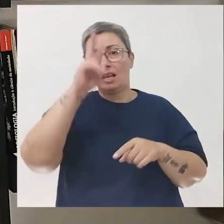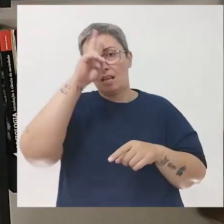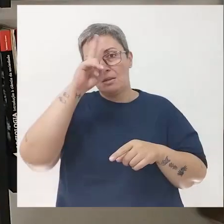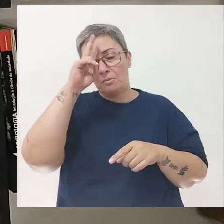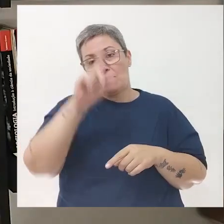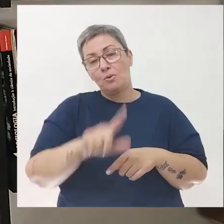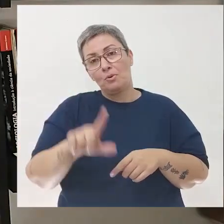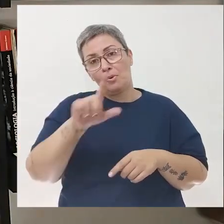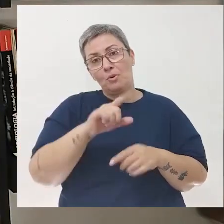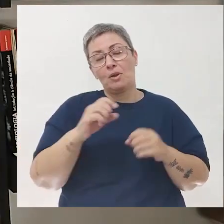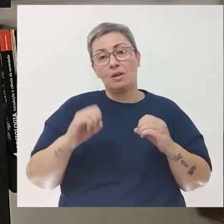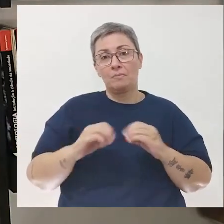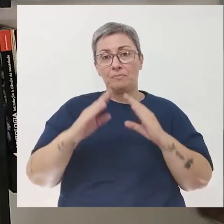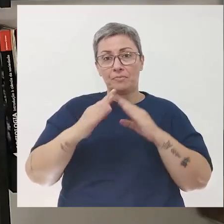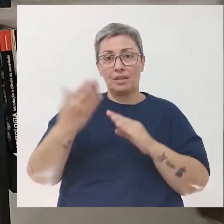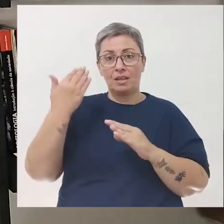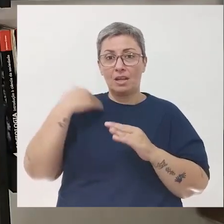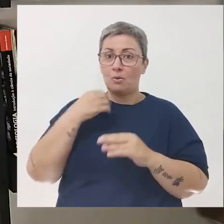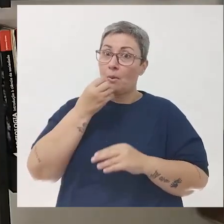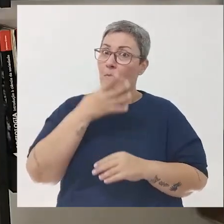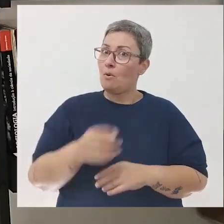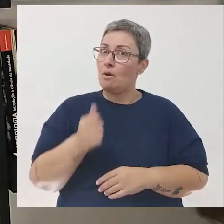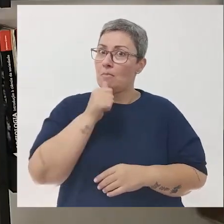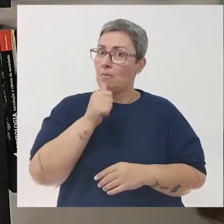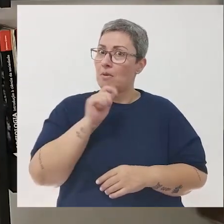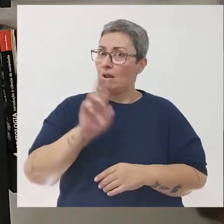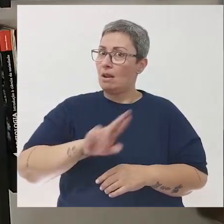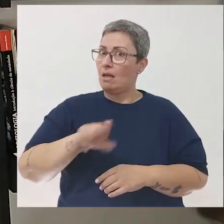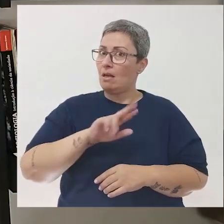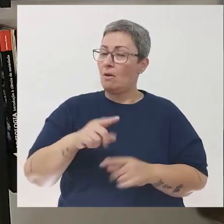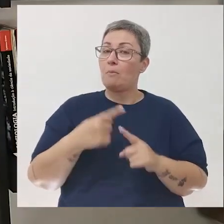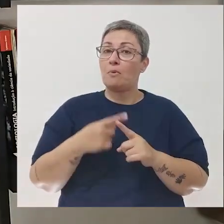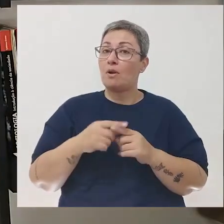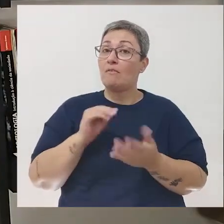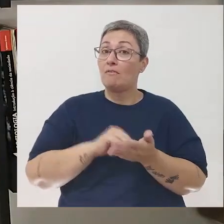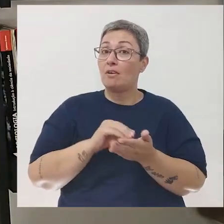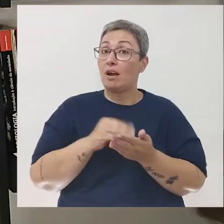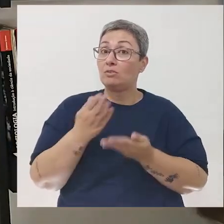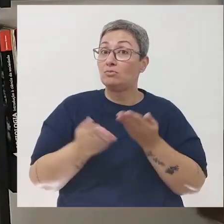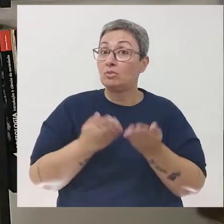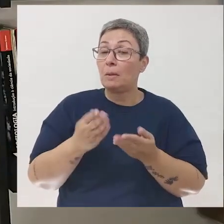Lembrando, claro, como eu falei também no programa passado, que essa água não é boa para beber, tá? Porque ela não